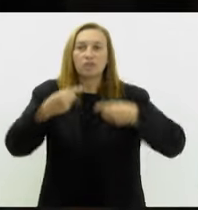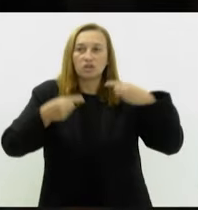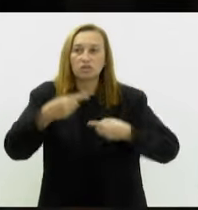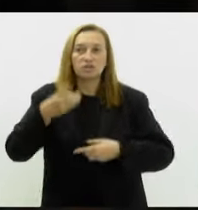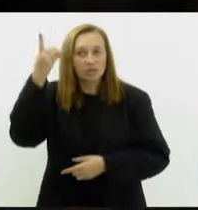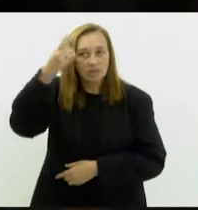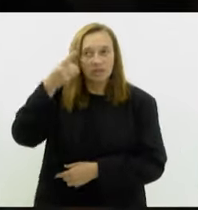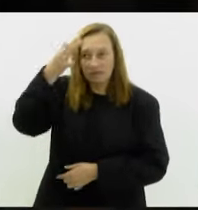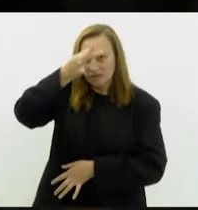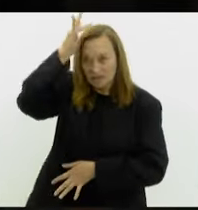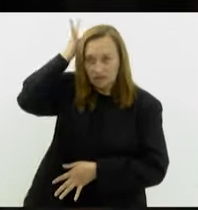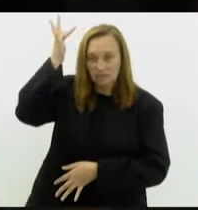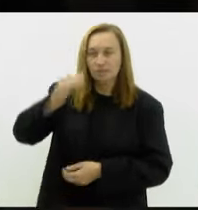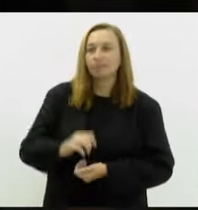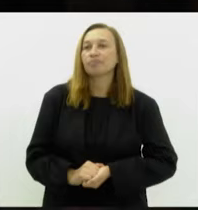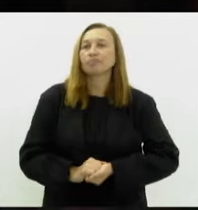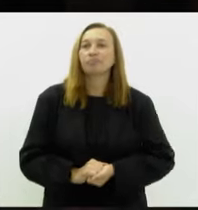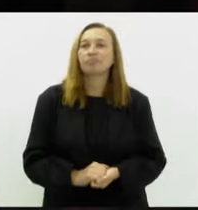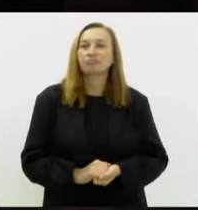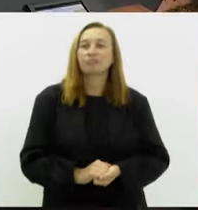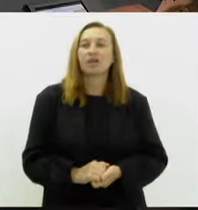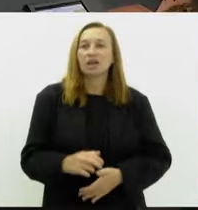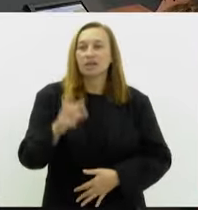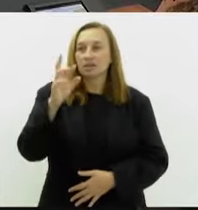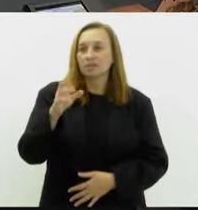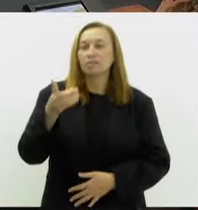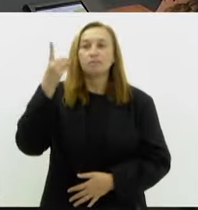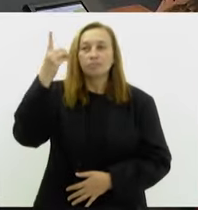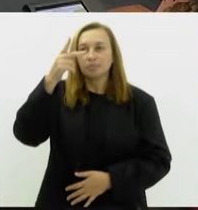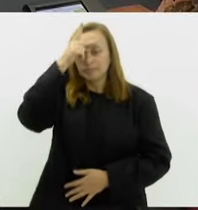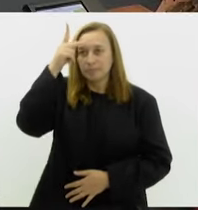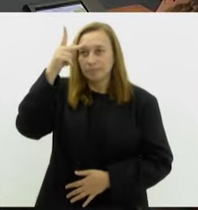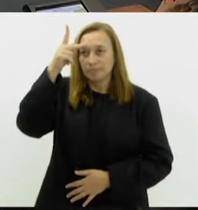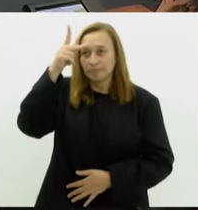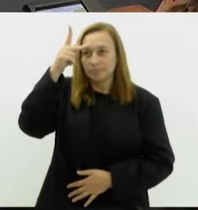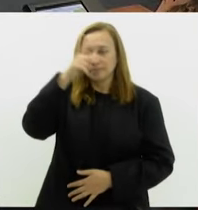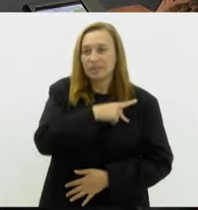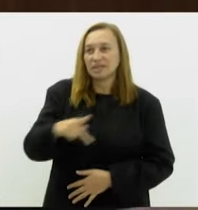deputado Fred Pacheco. Presidente Aju, gostaria de